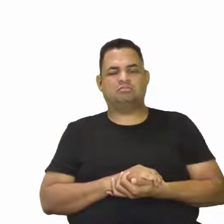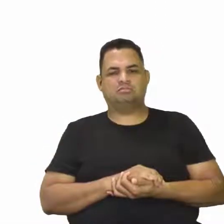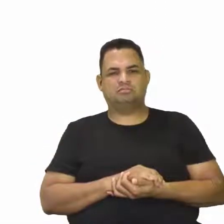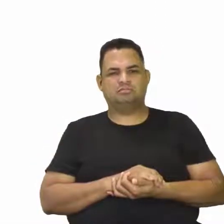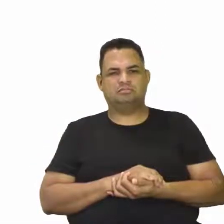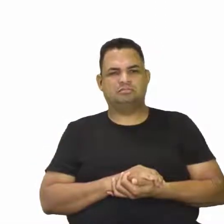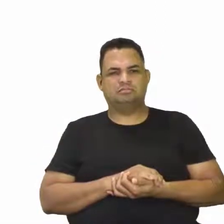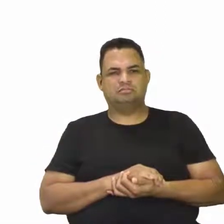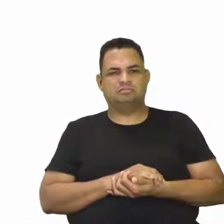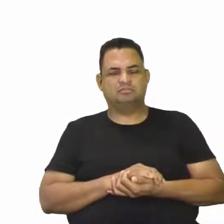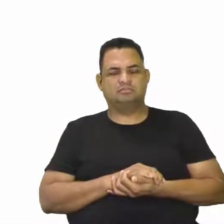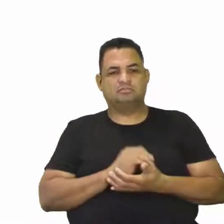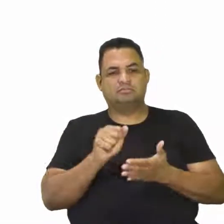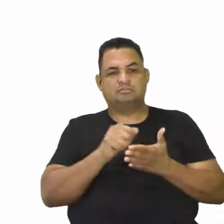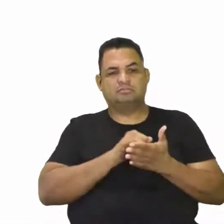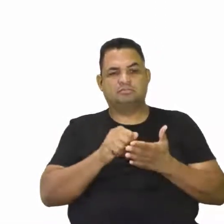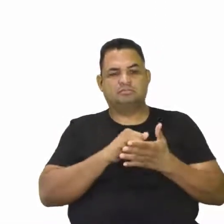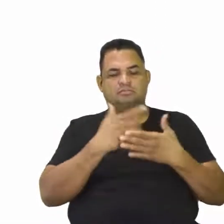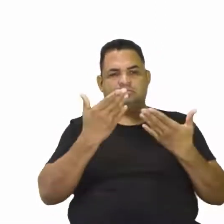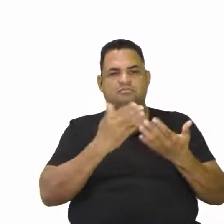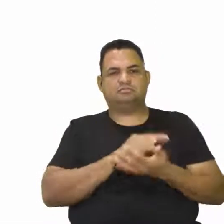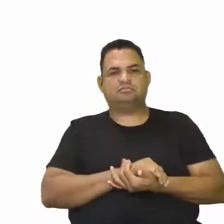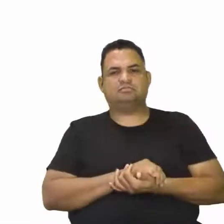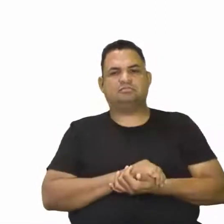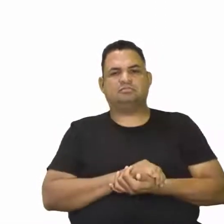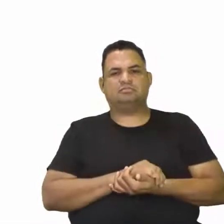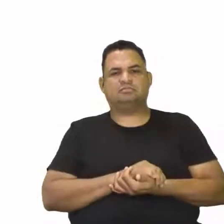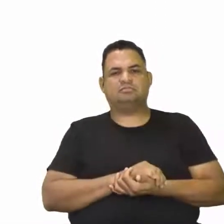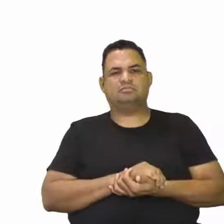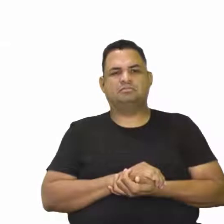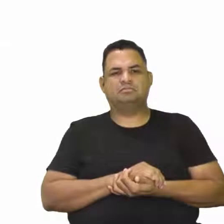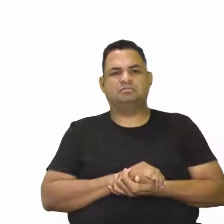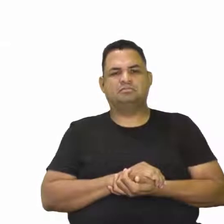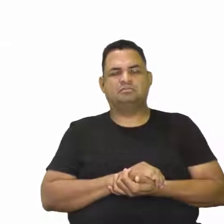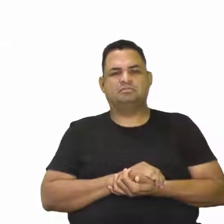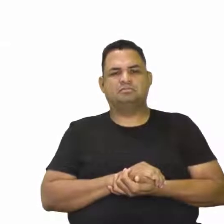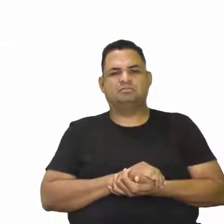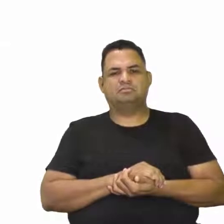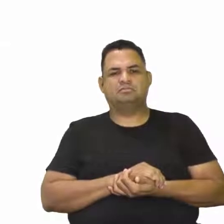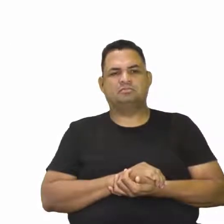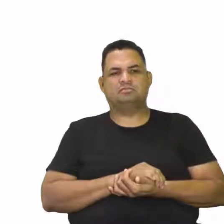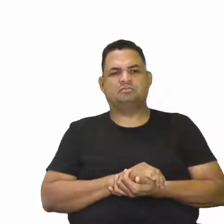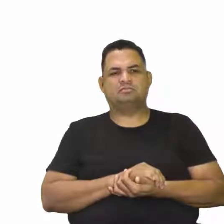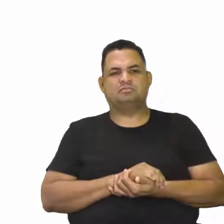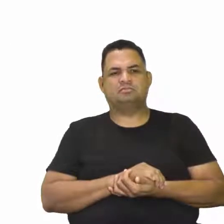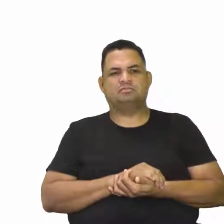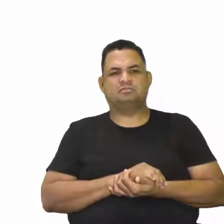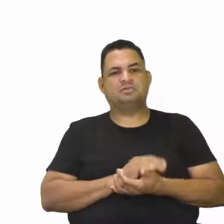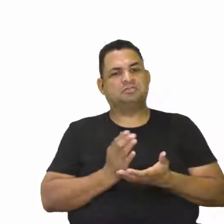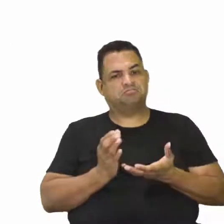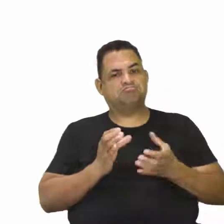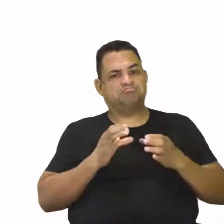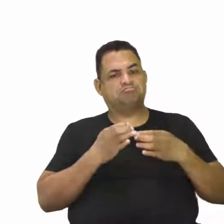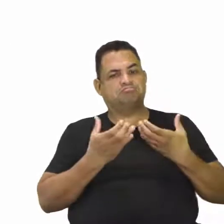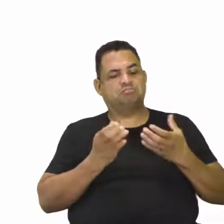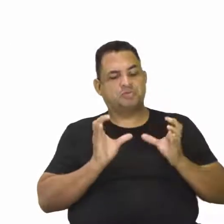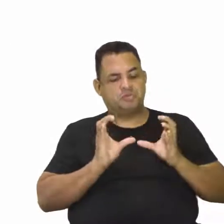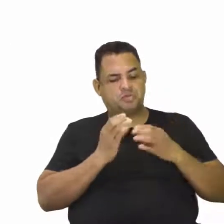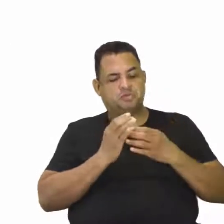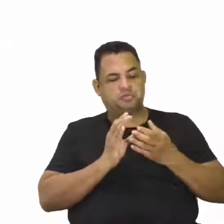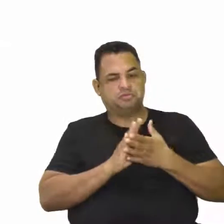mas espera lá. Deixa eu apagar aqui. Estão concentrados em determinada classe econômica. Sim.